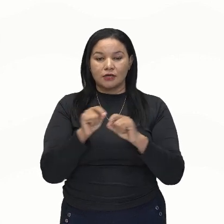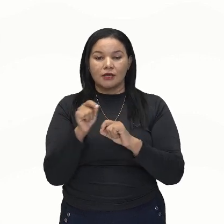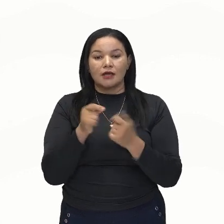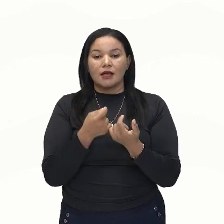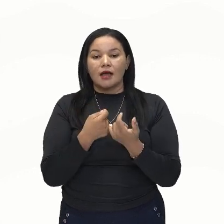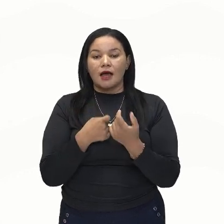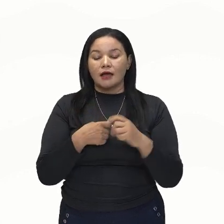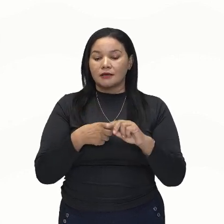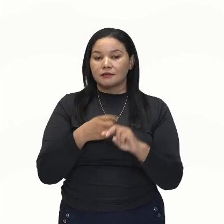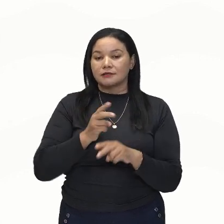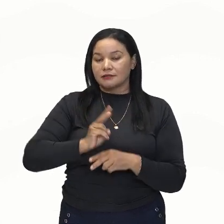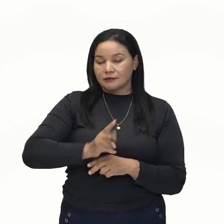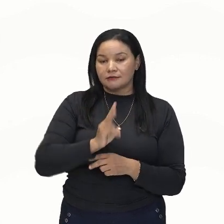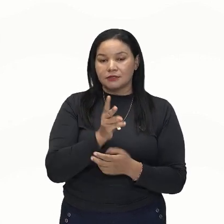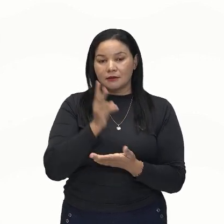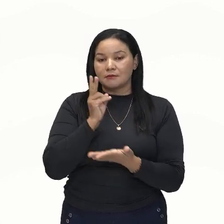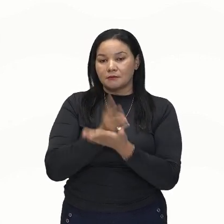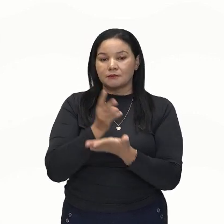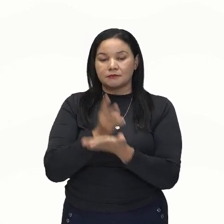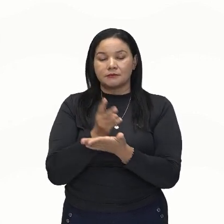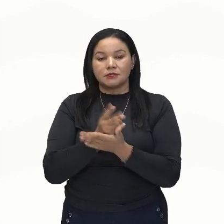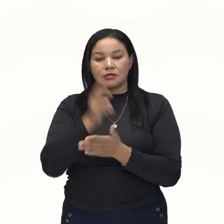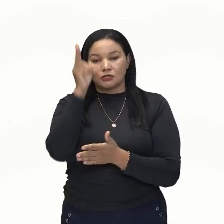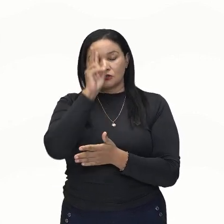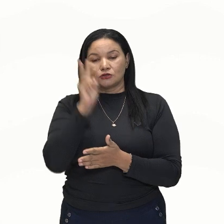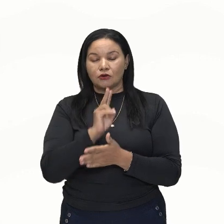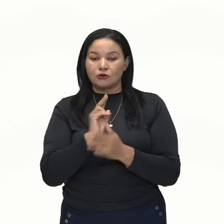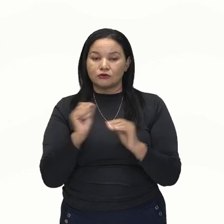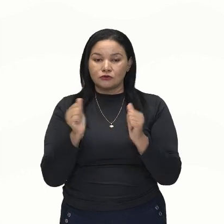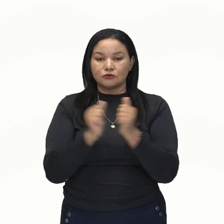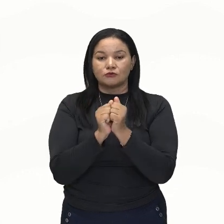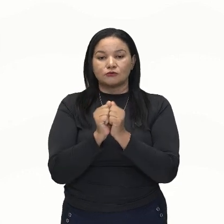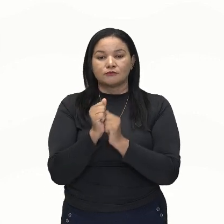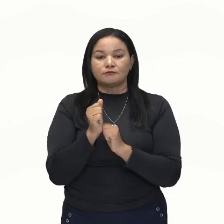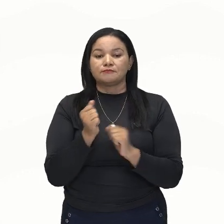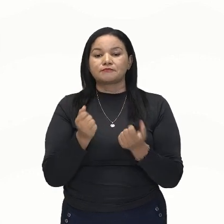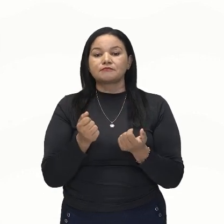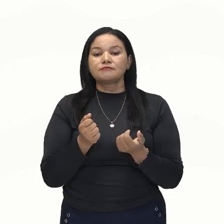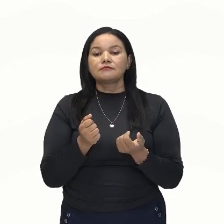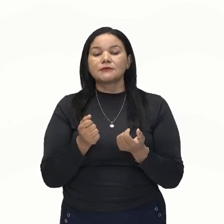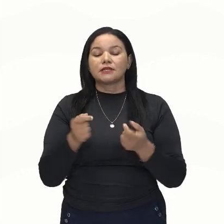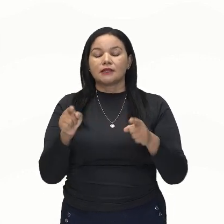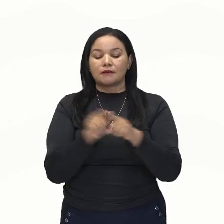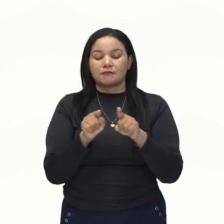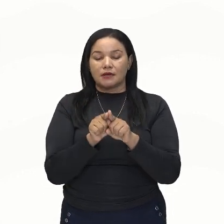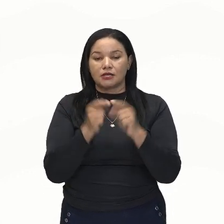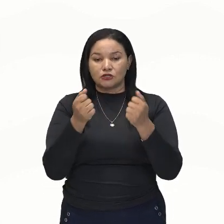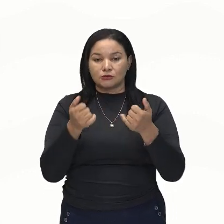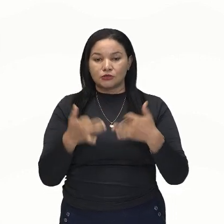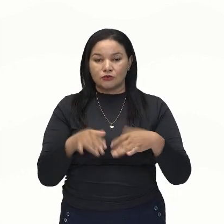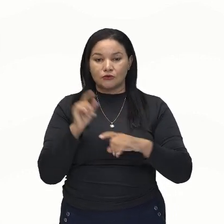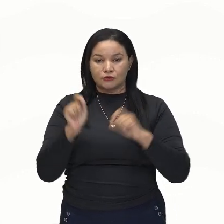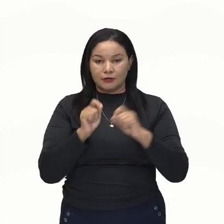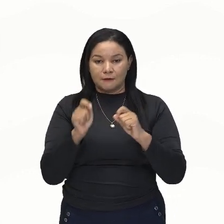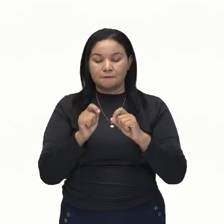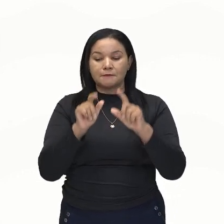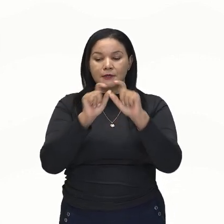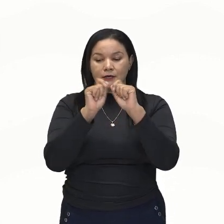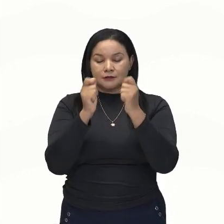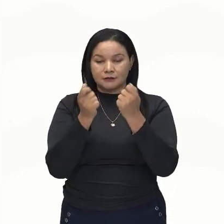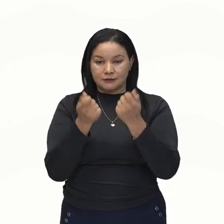história junto com a matéria. Por exemplo, quando falamos da questão das cerâmicas de